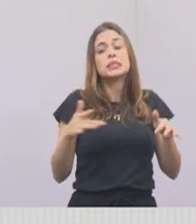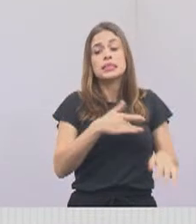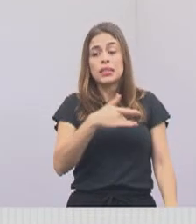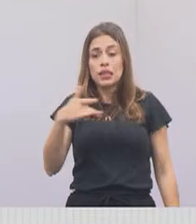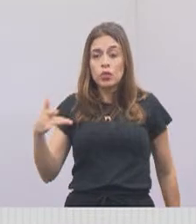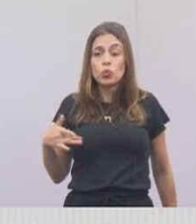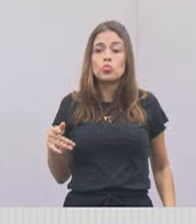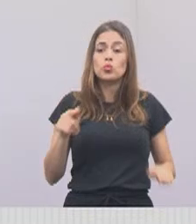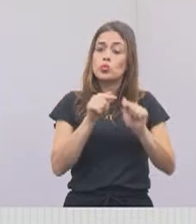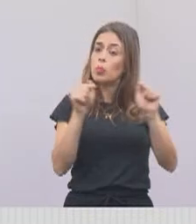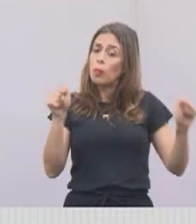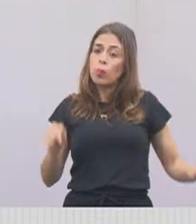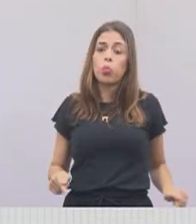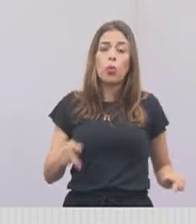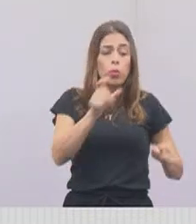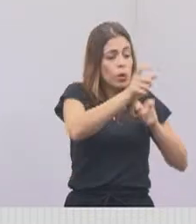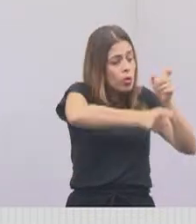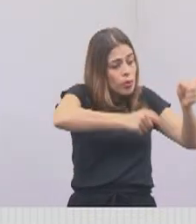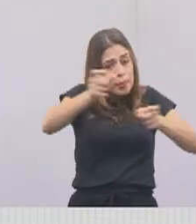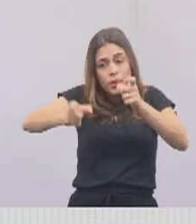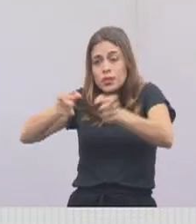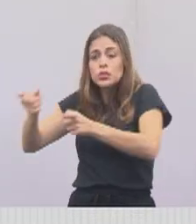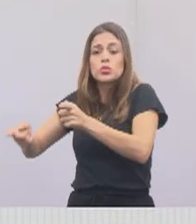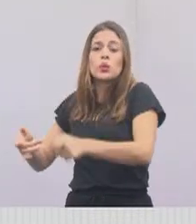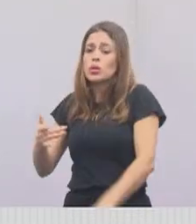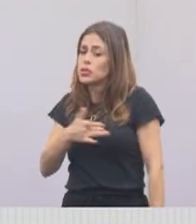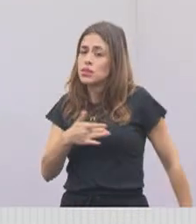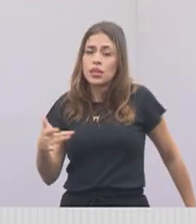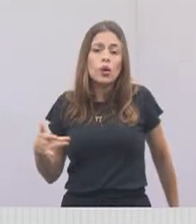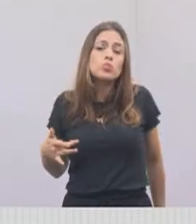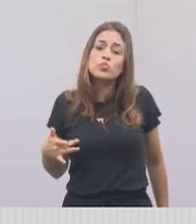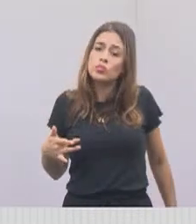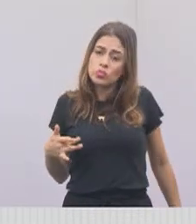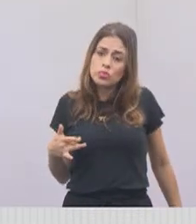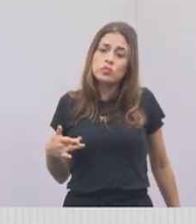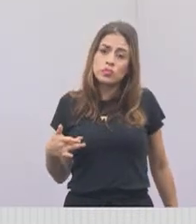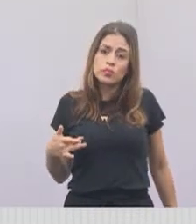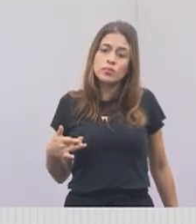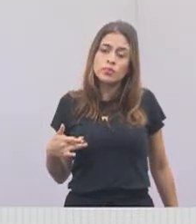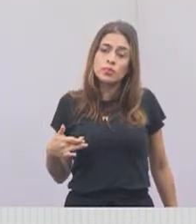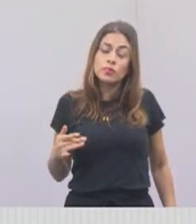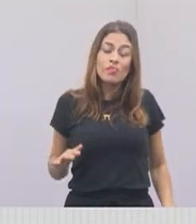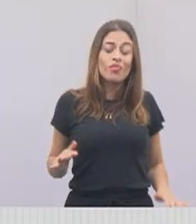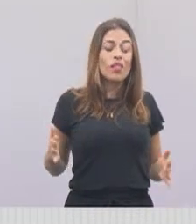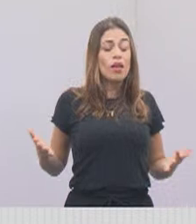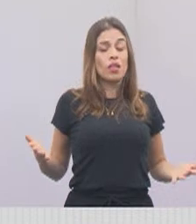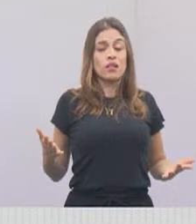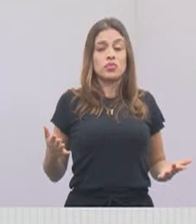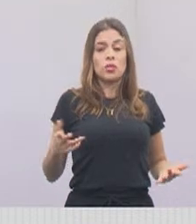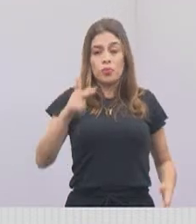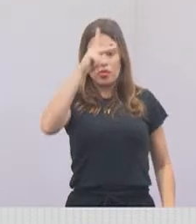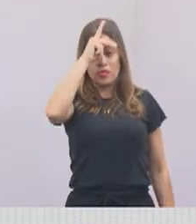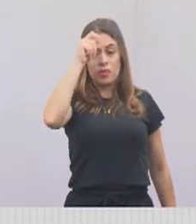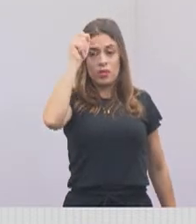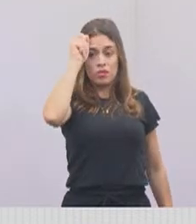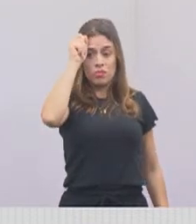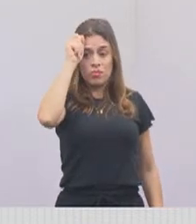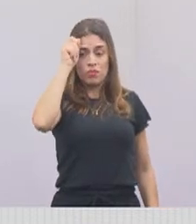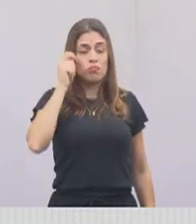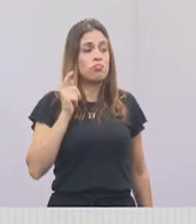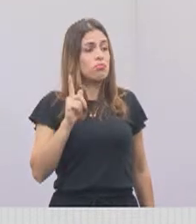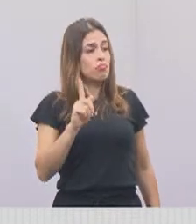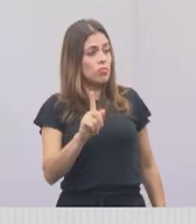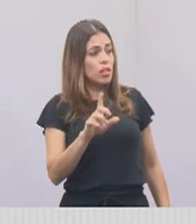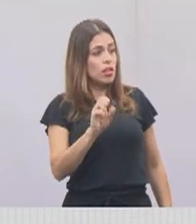saúde pública das pessoas, na saúde das pessoas. Ou seja, a prefeitura foi lá, através